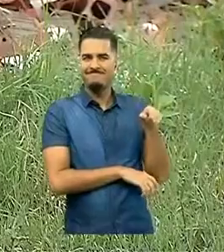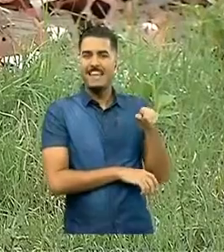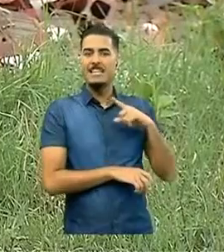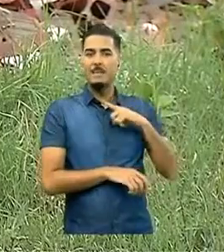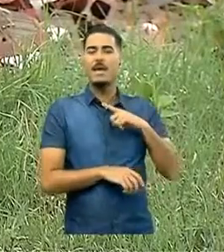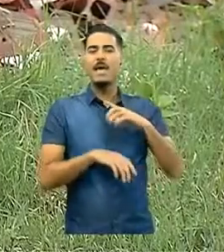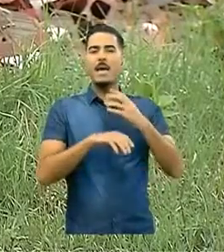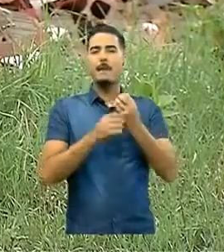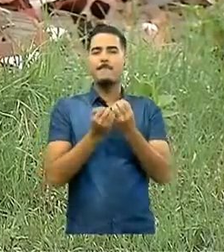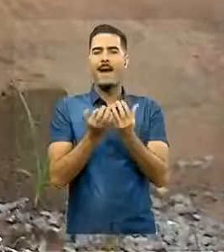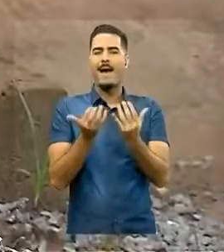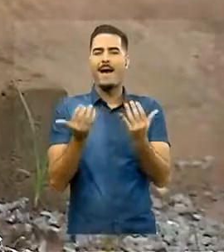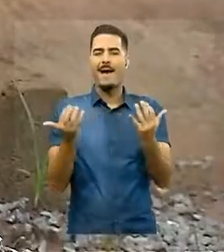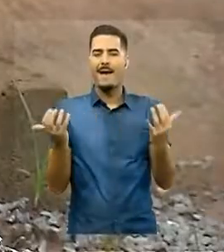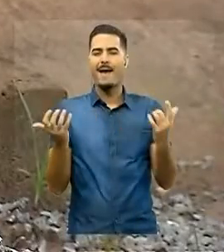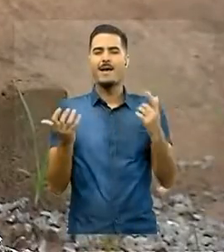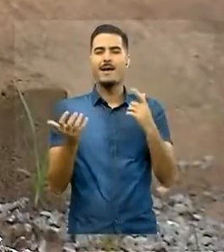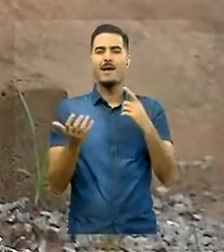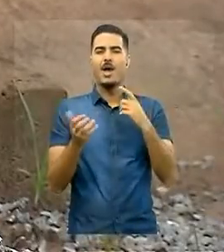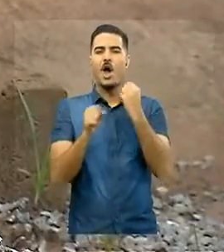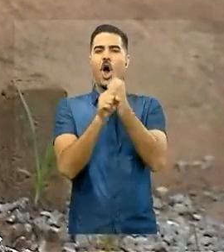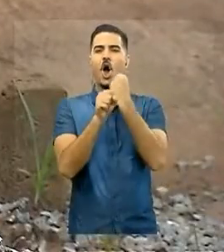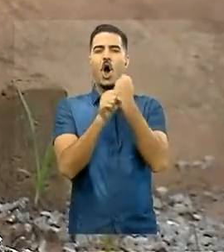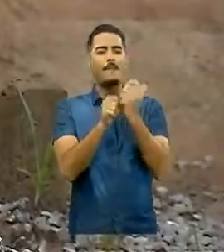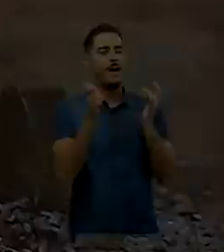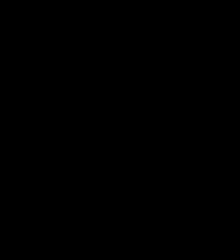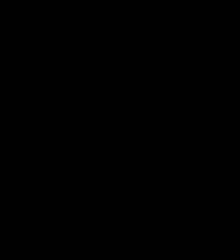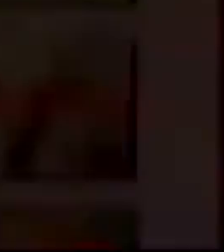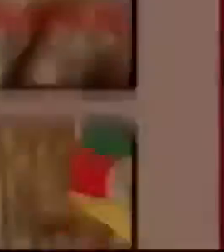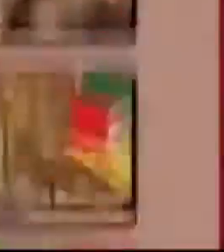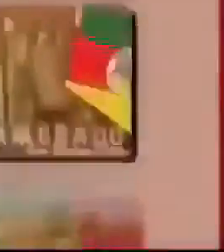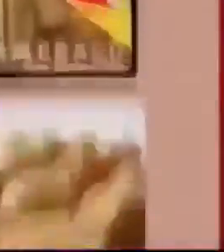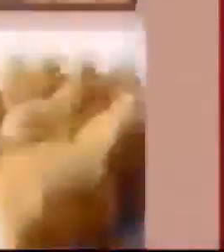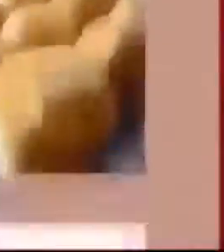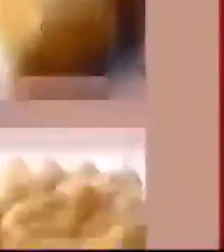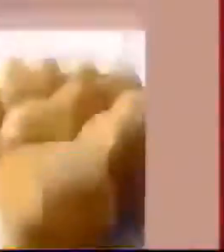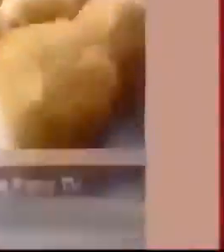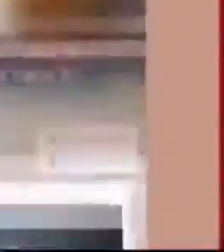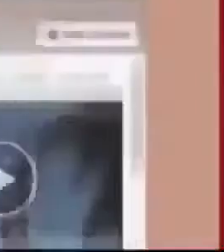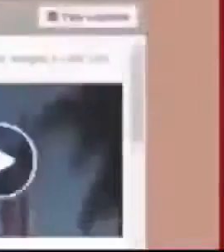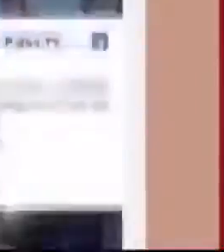muito mato e entulho depositado de forma irregular. Essas e outras